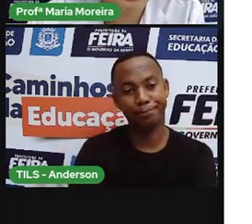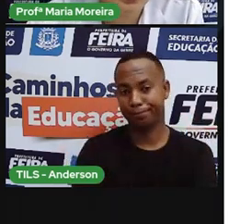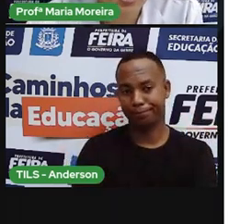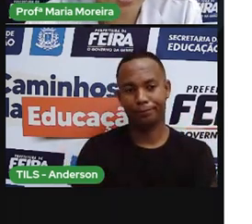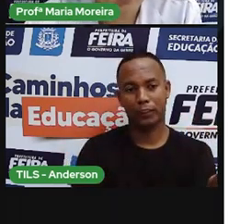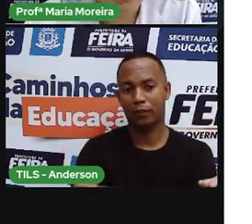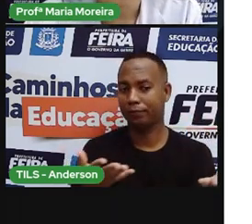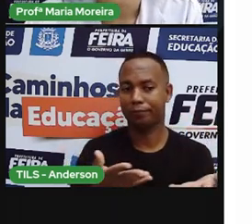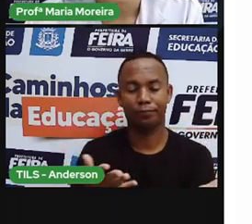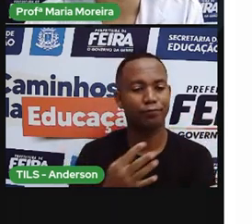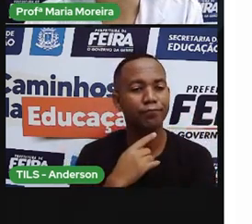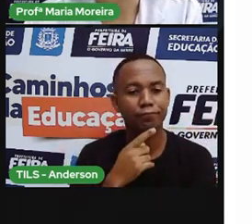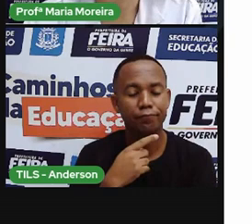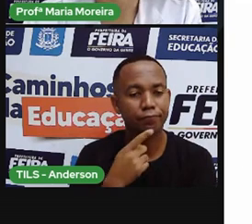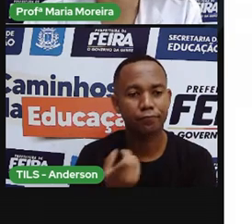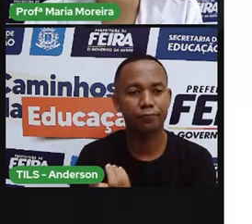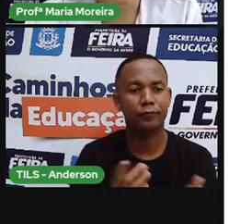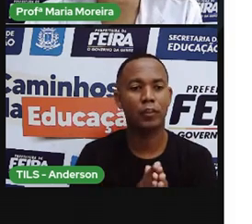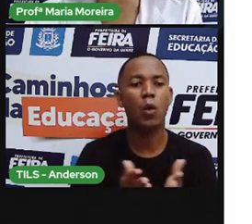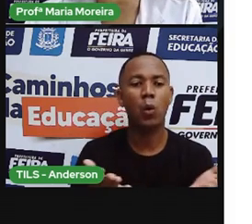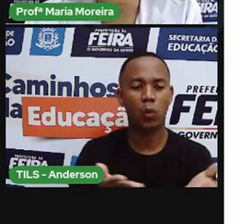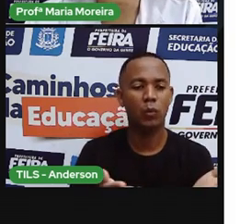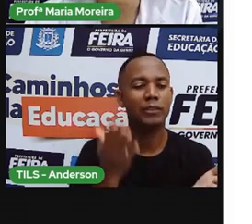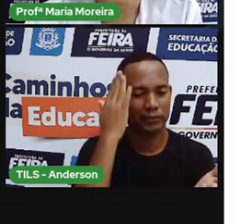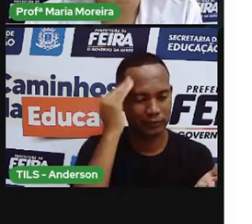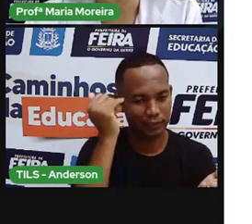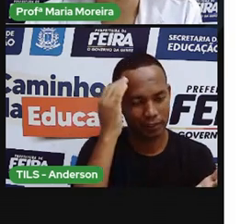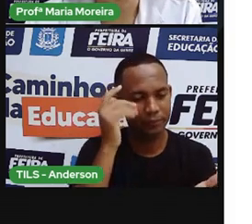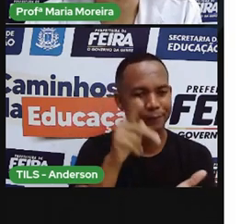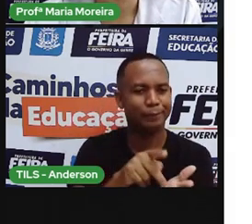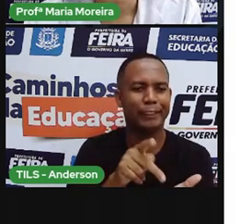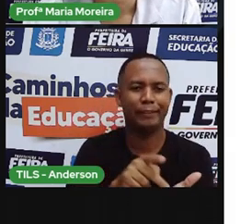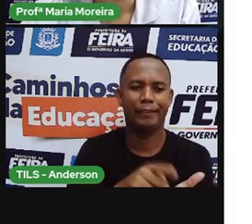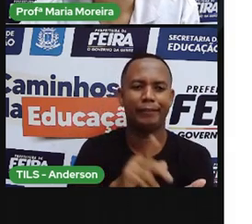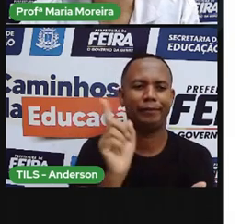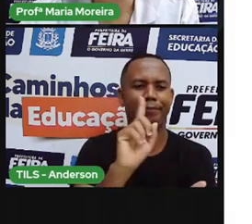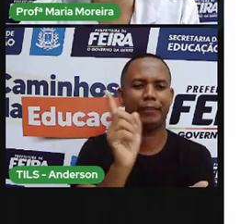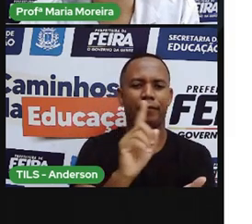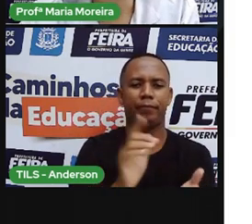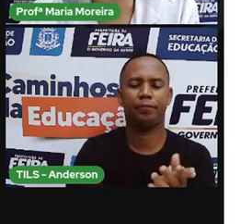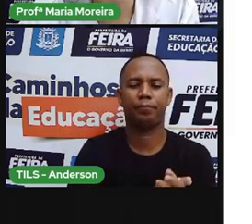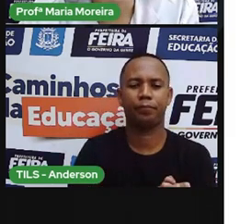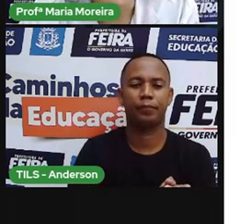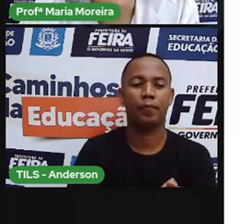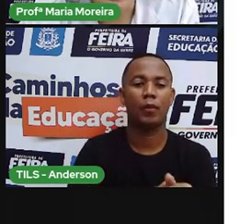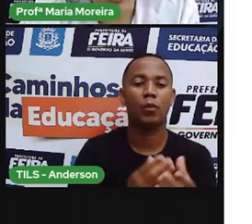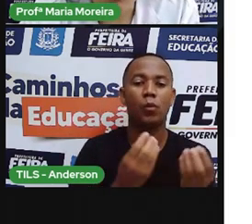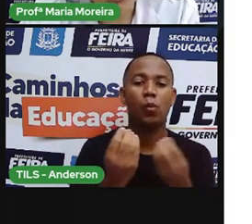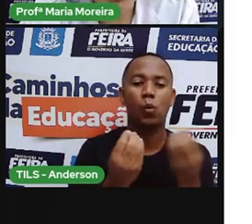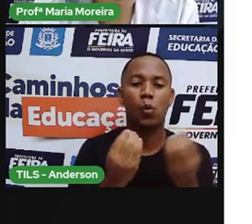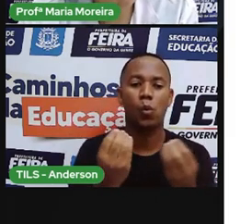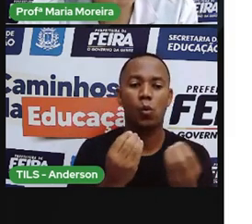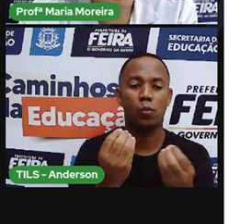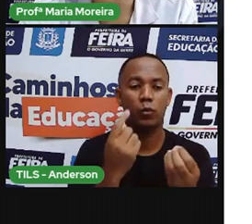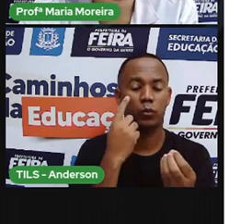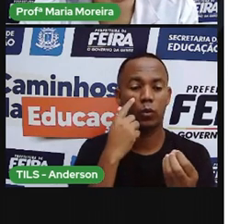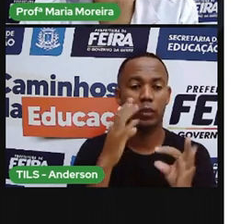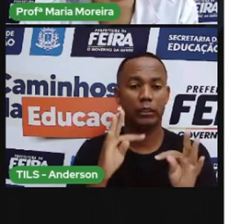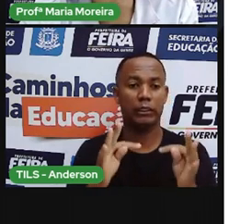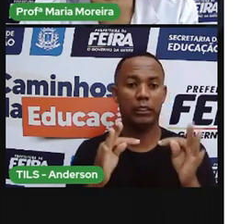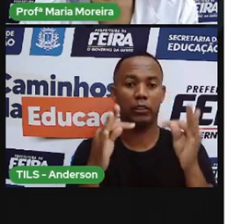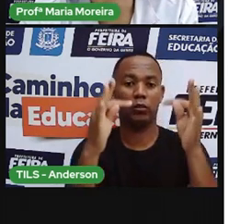embarcações pudessem ir. Né? Mas hoje a gente já sabe que não é bem assim. Bom, com a a utilização de